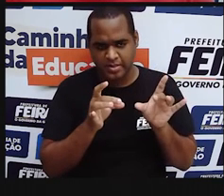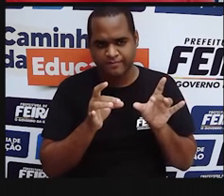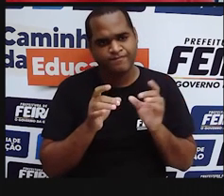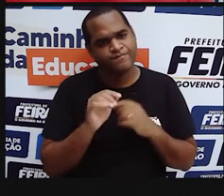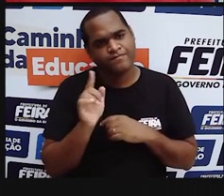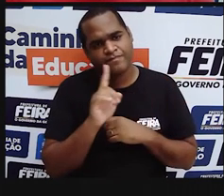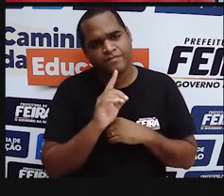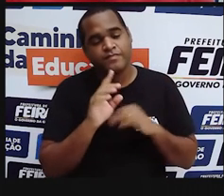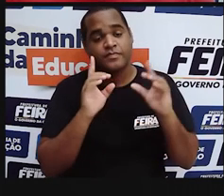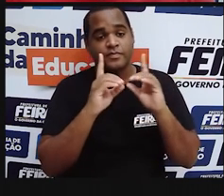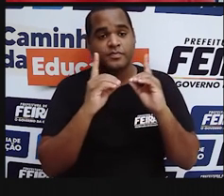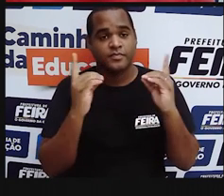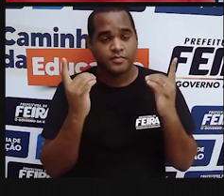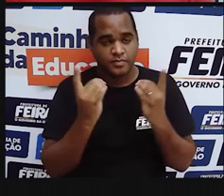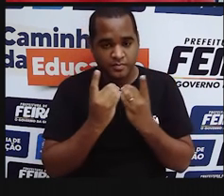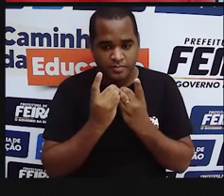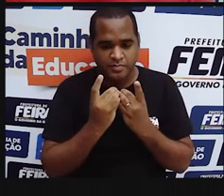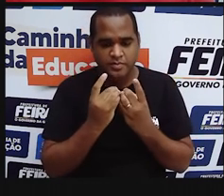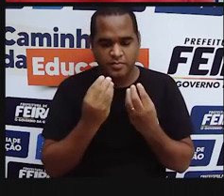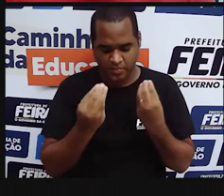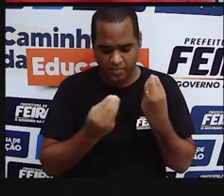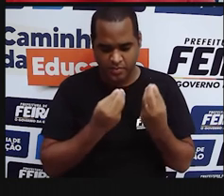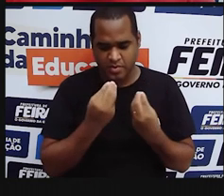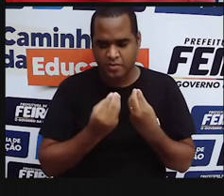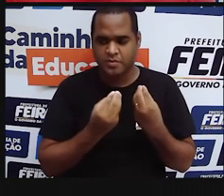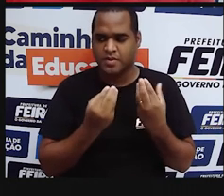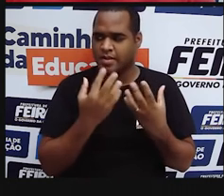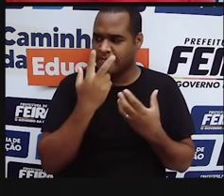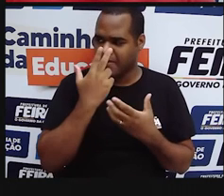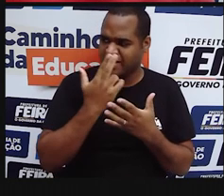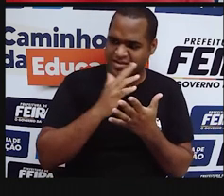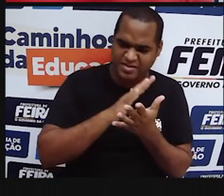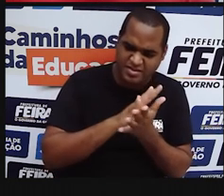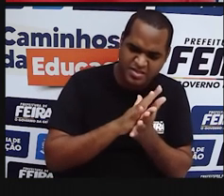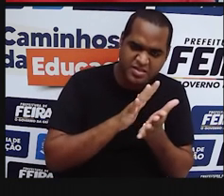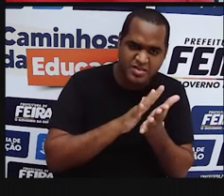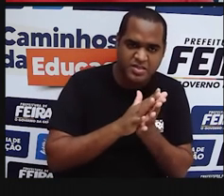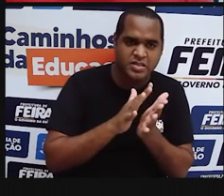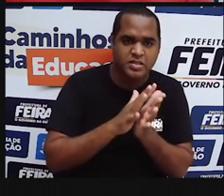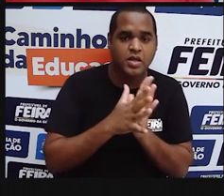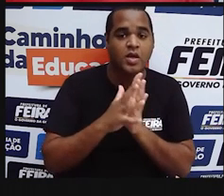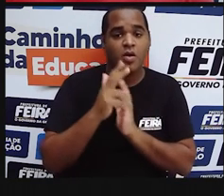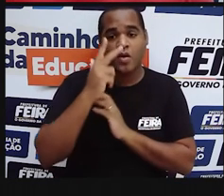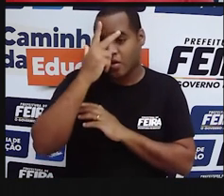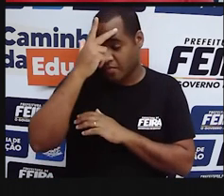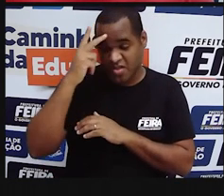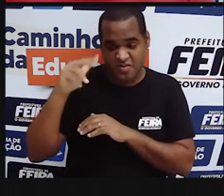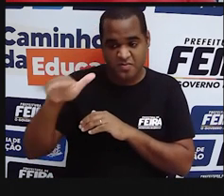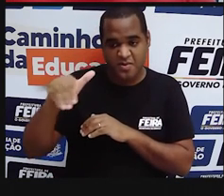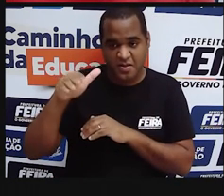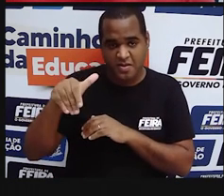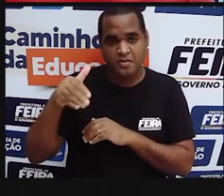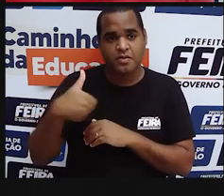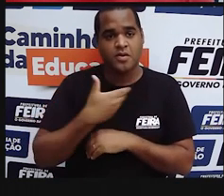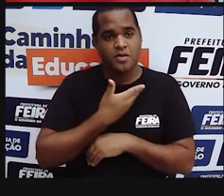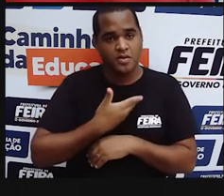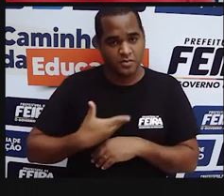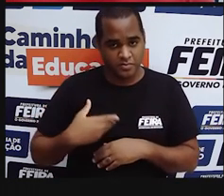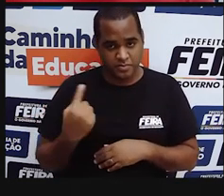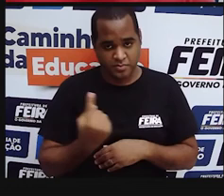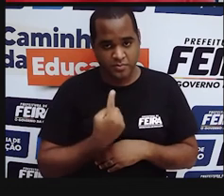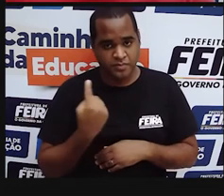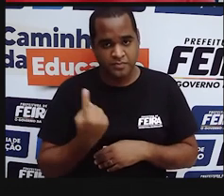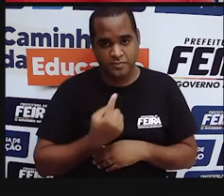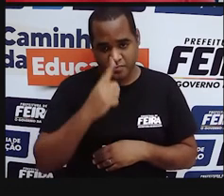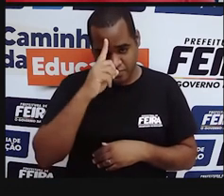ser abandonada? Se a democracia era excludente, ela deveria ser destruída e se chamava uma pessoa para governar